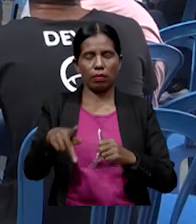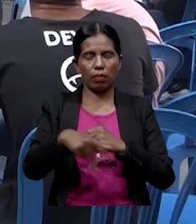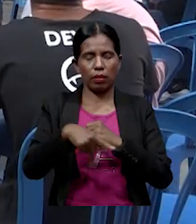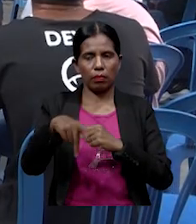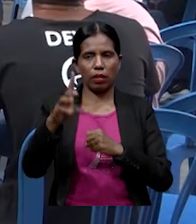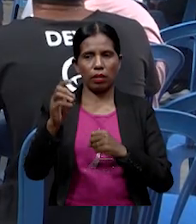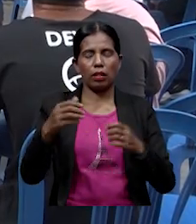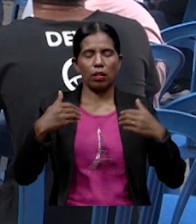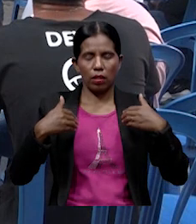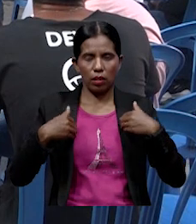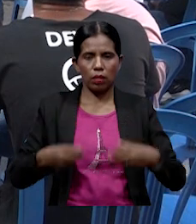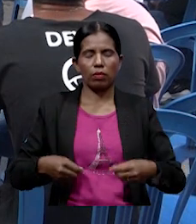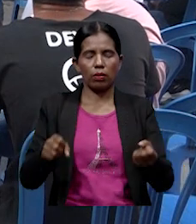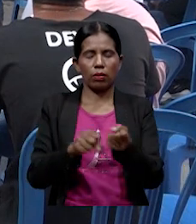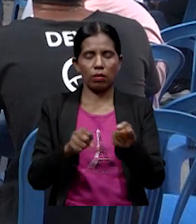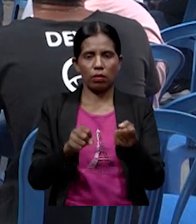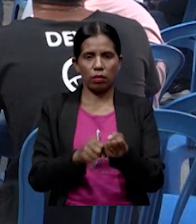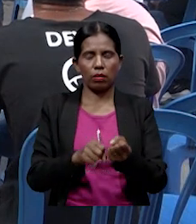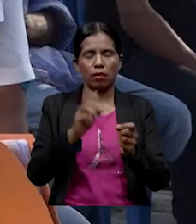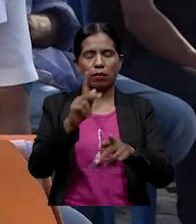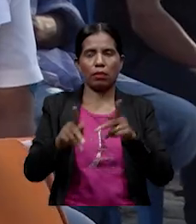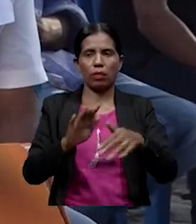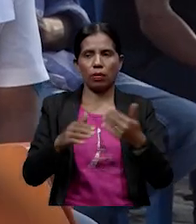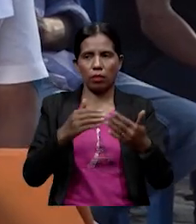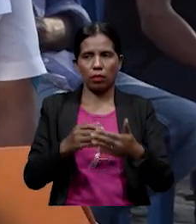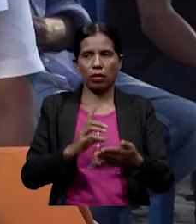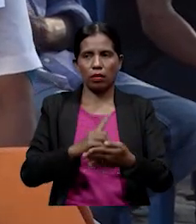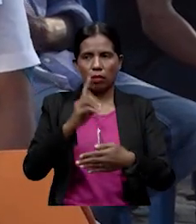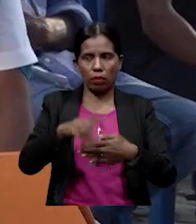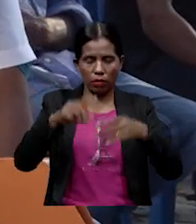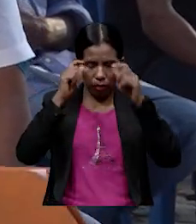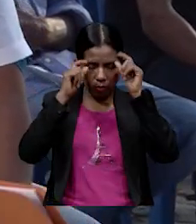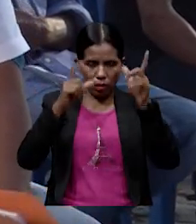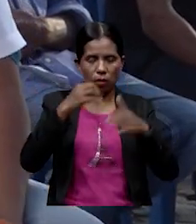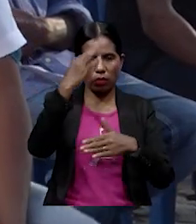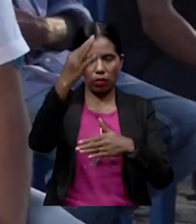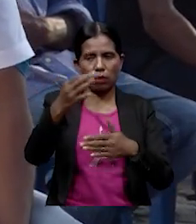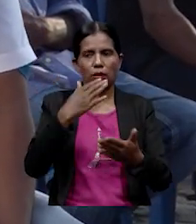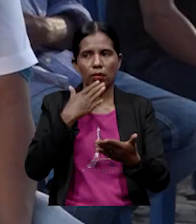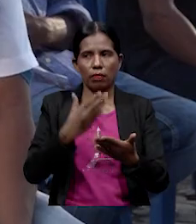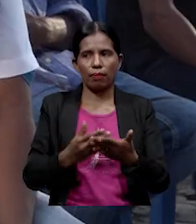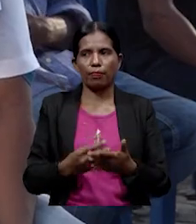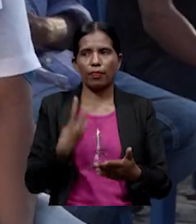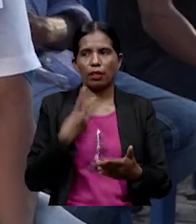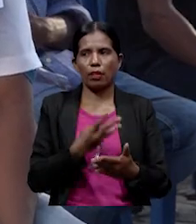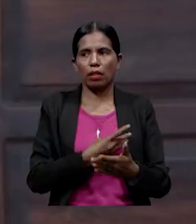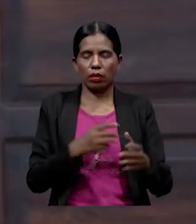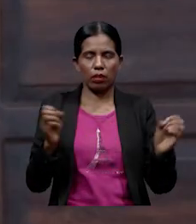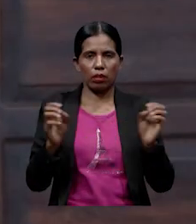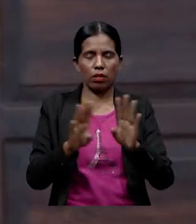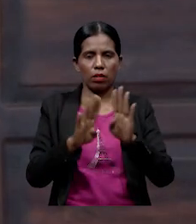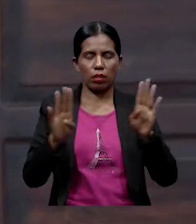Democrático existe atau fo continuidade baluta eroi sirnian, ho di desenvolve Timor Leste ba futuro nebe diak. Ida la os qualquer partido